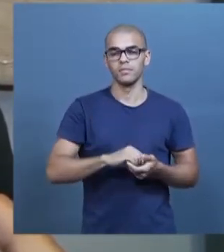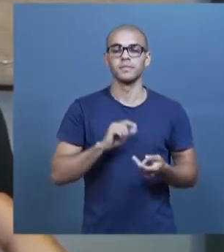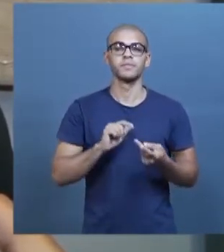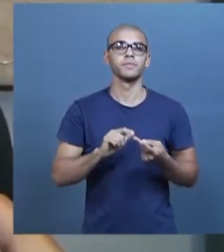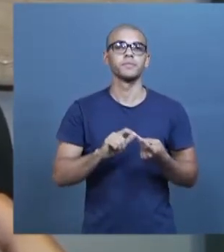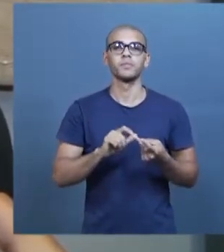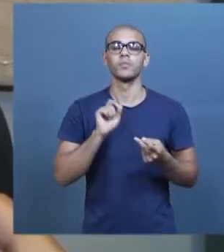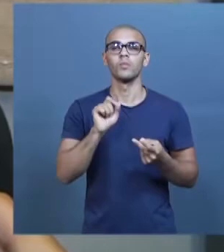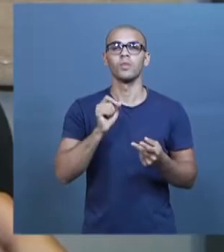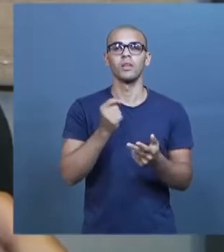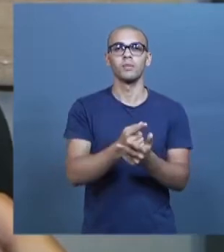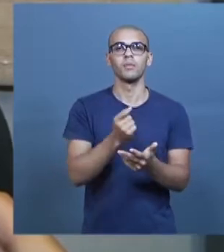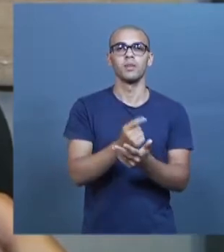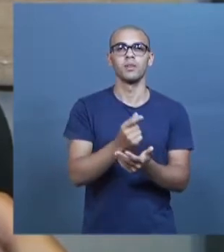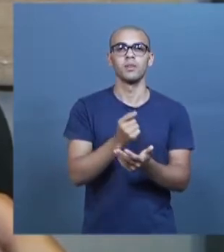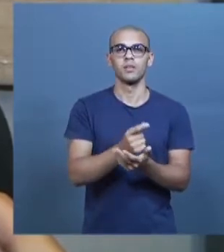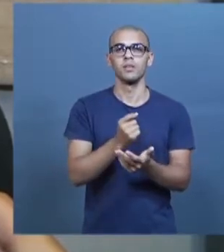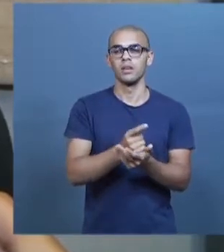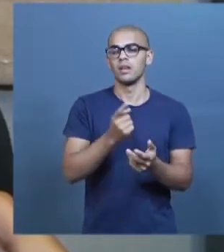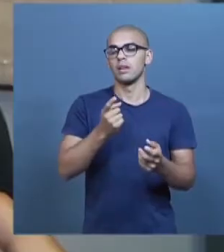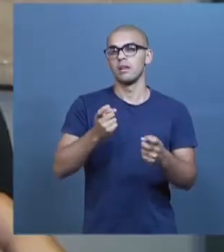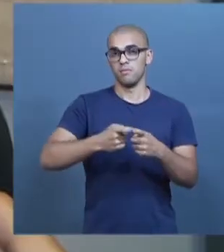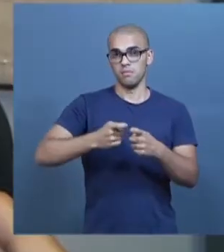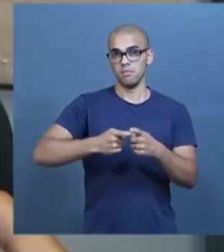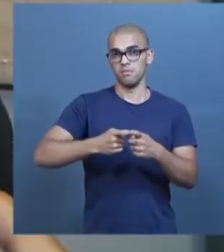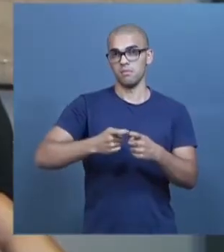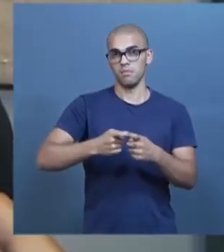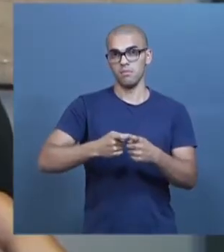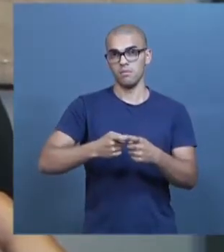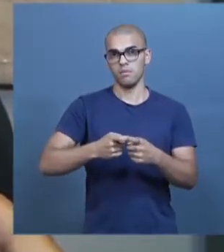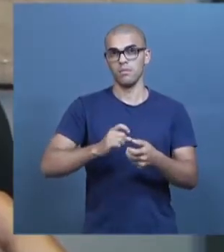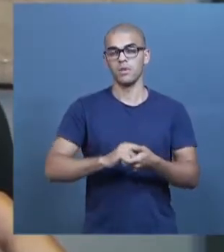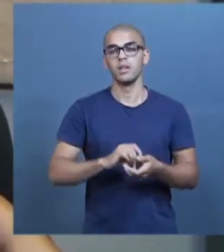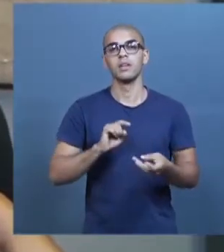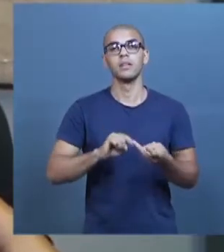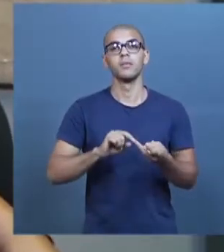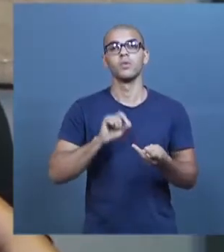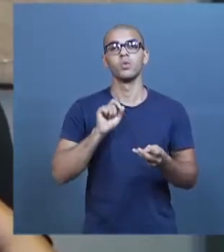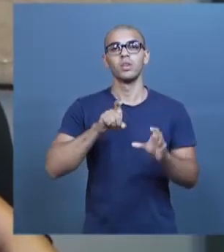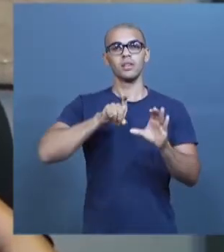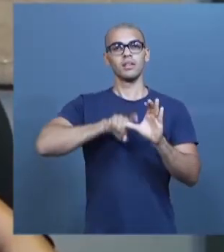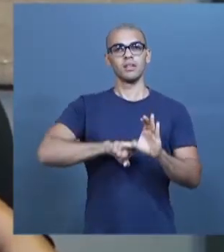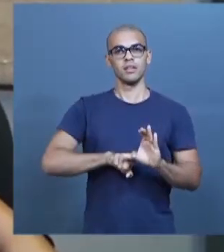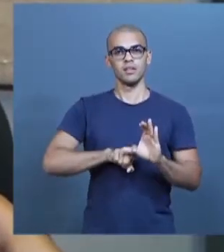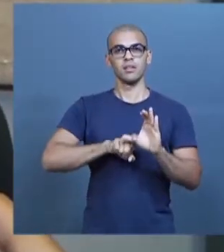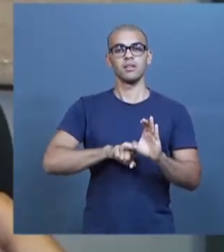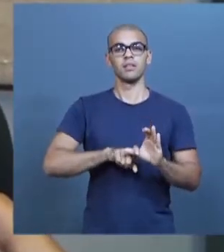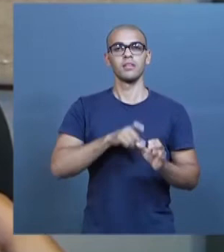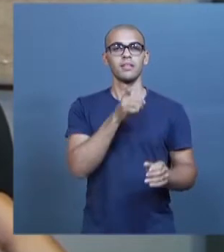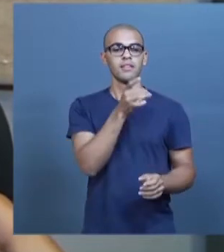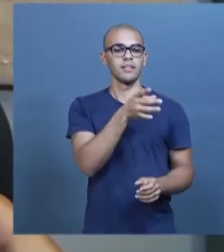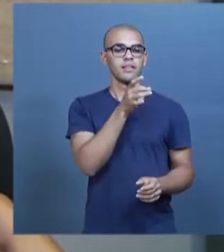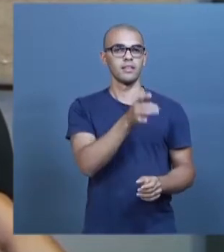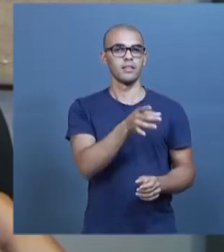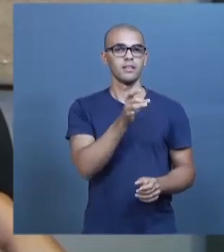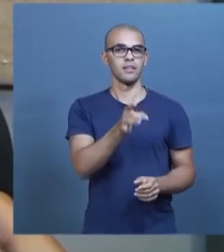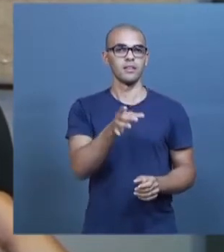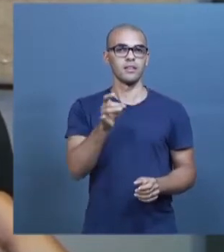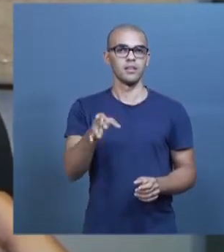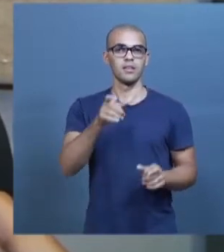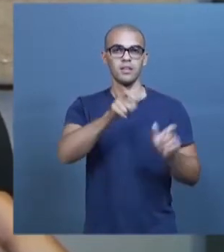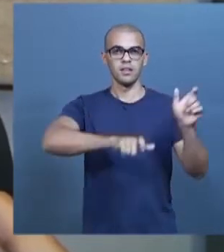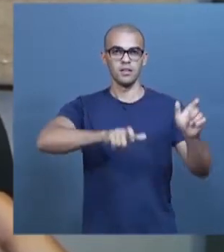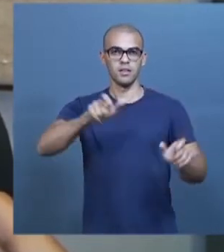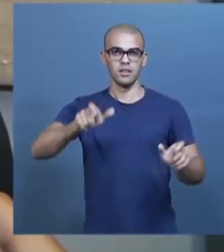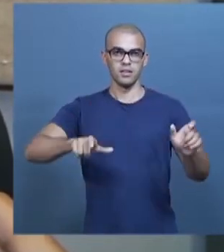né, sem limites de valor, e os dependentes. Né, cada dependente tem um valor para